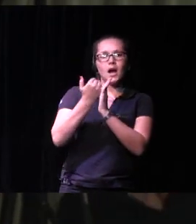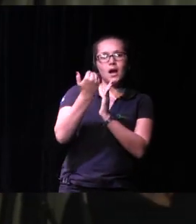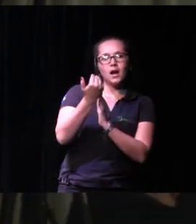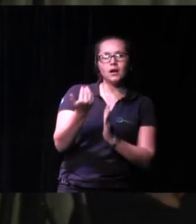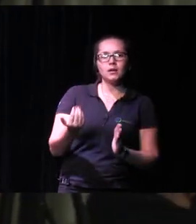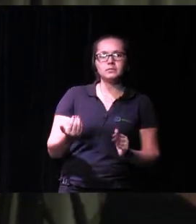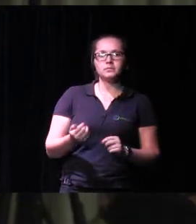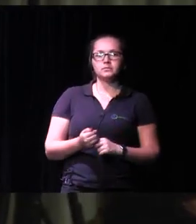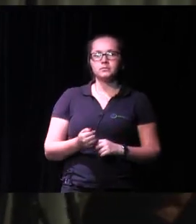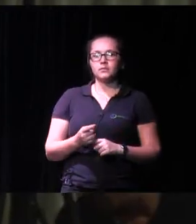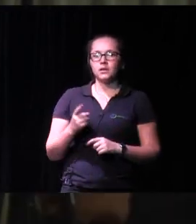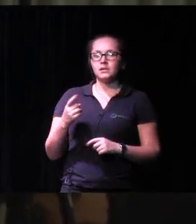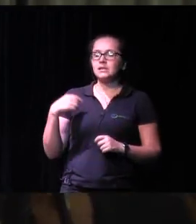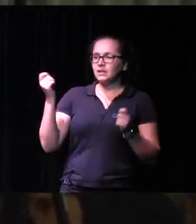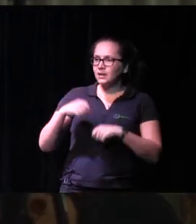escala,